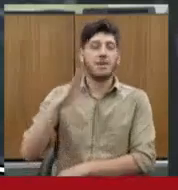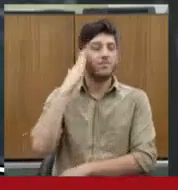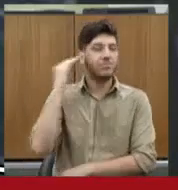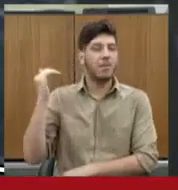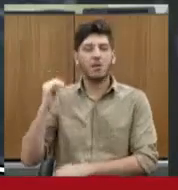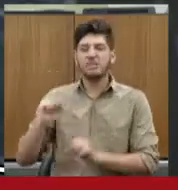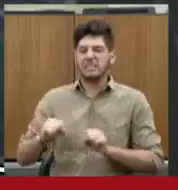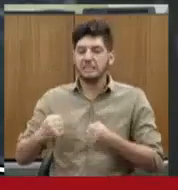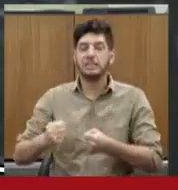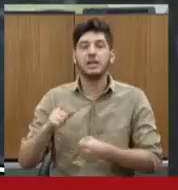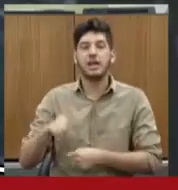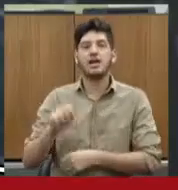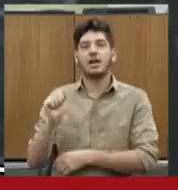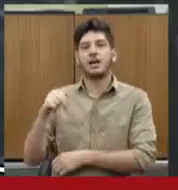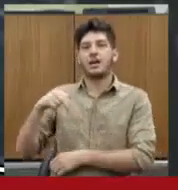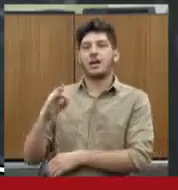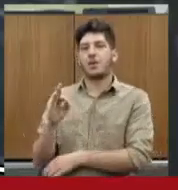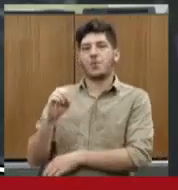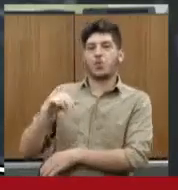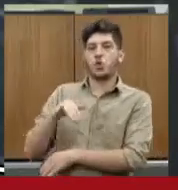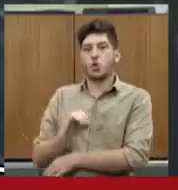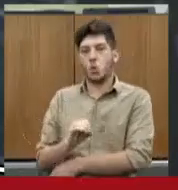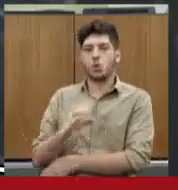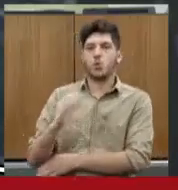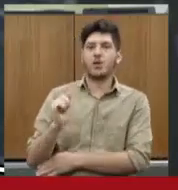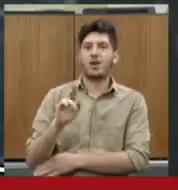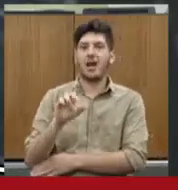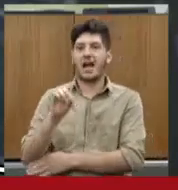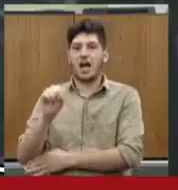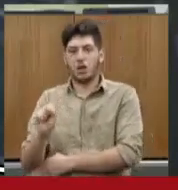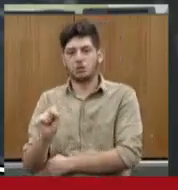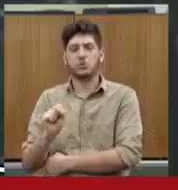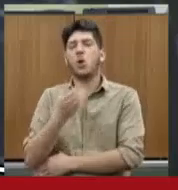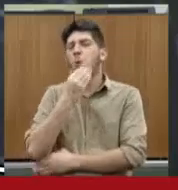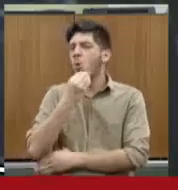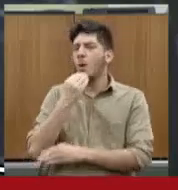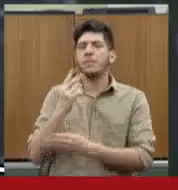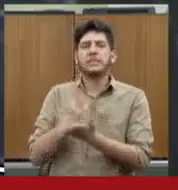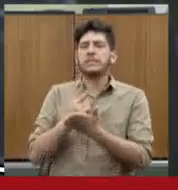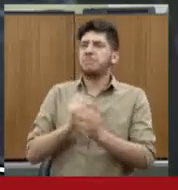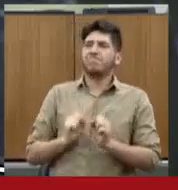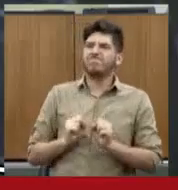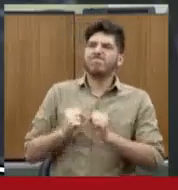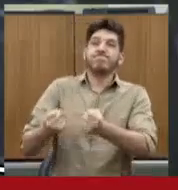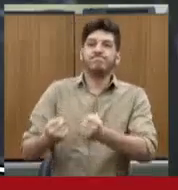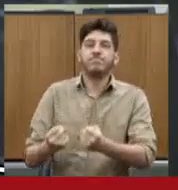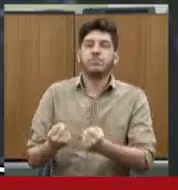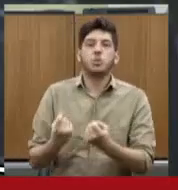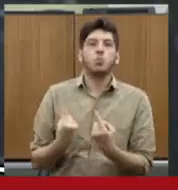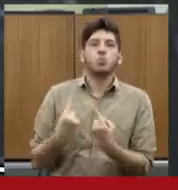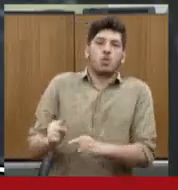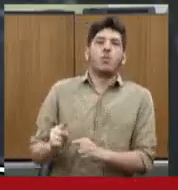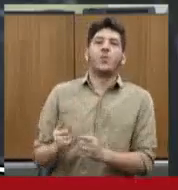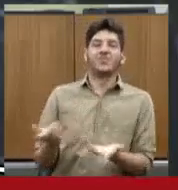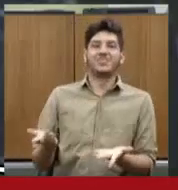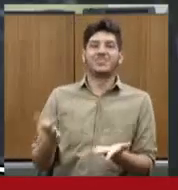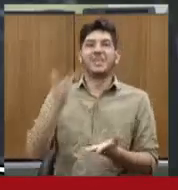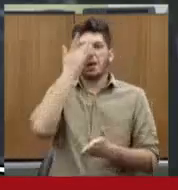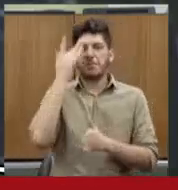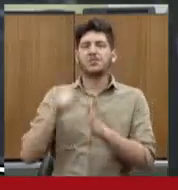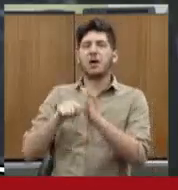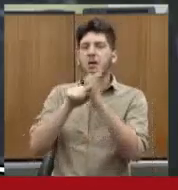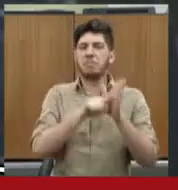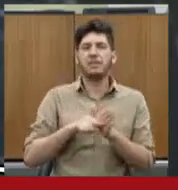Carlos. Antônio Carlos respondia com firmeza, com veemência, e, segundo